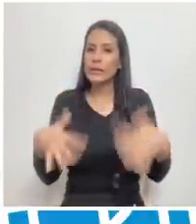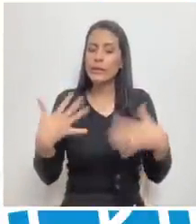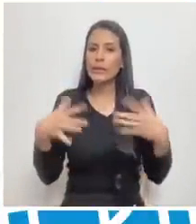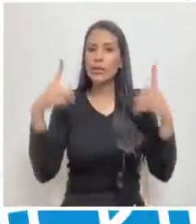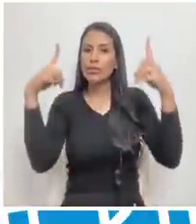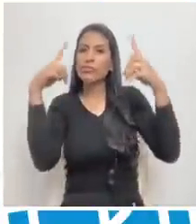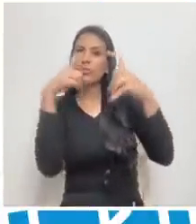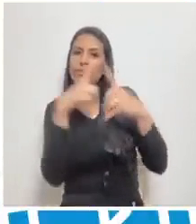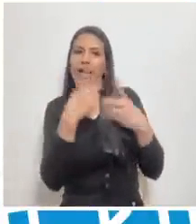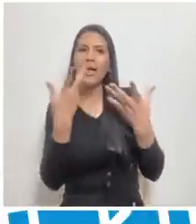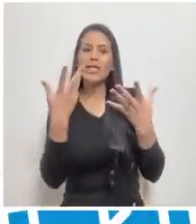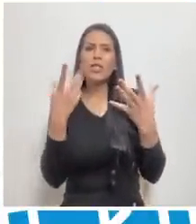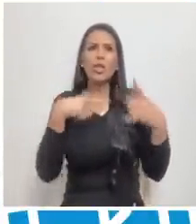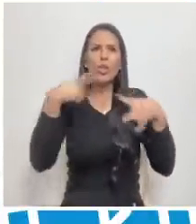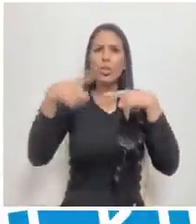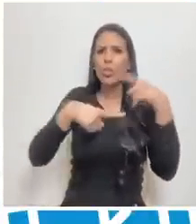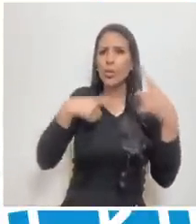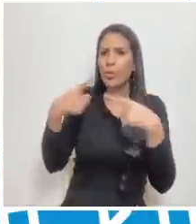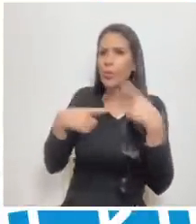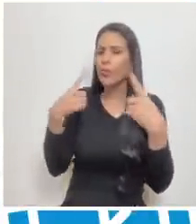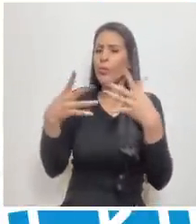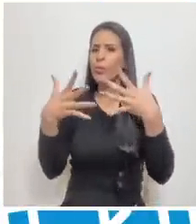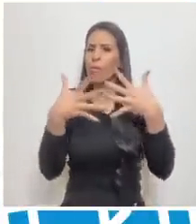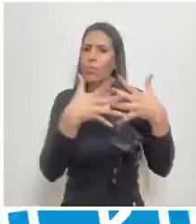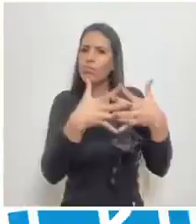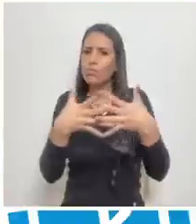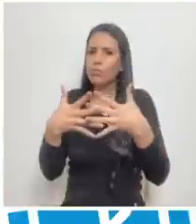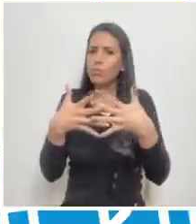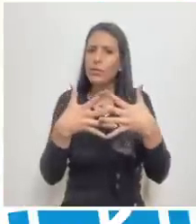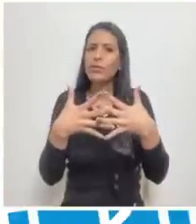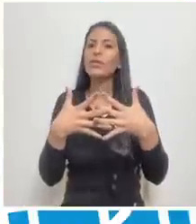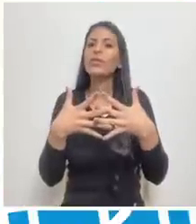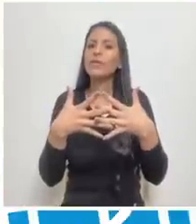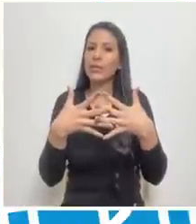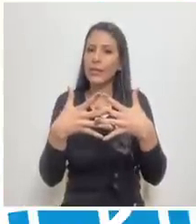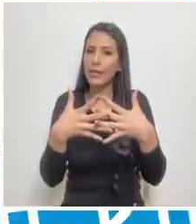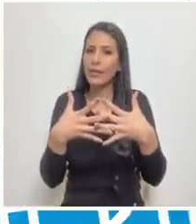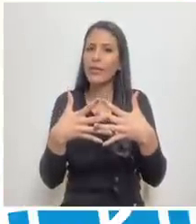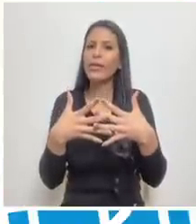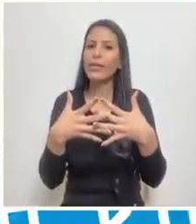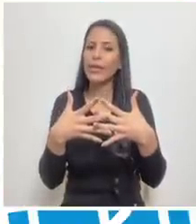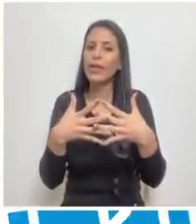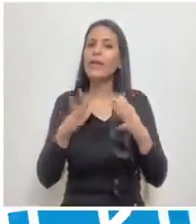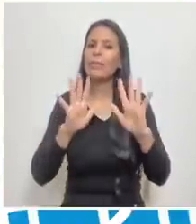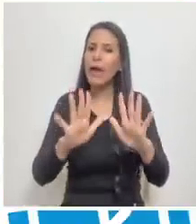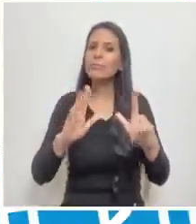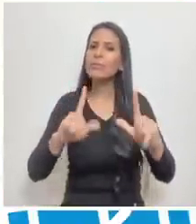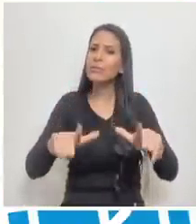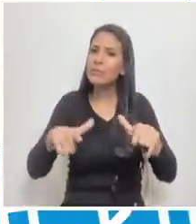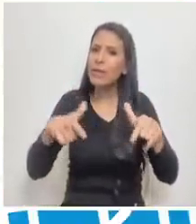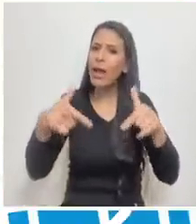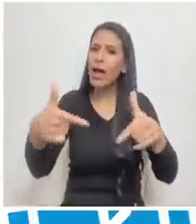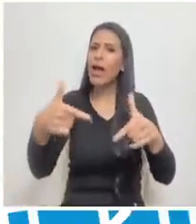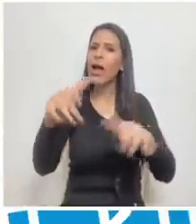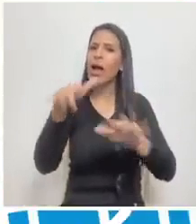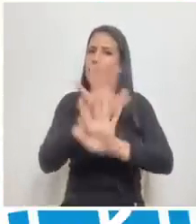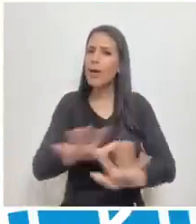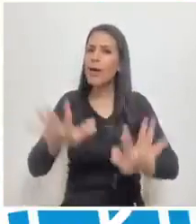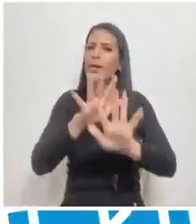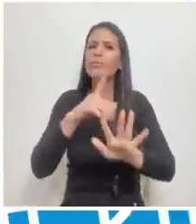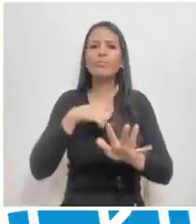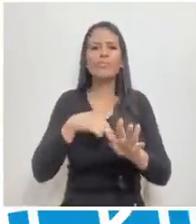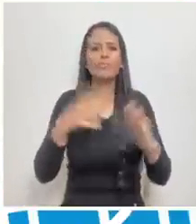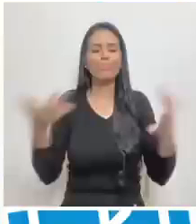incerteza, e o Conselho tem sido absolutamente fantástico nessa pandemia,